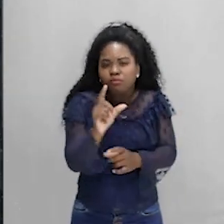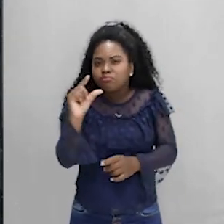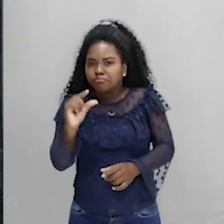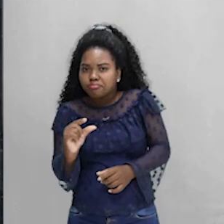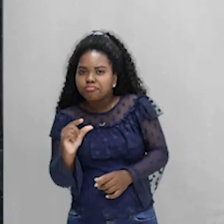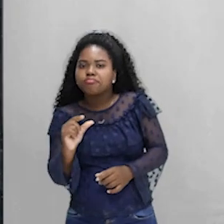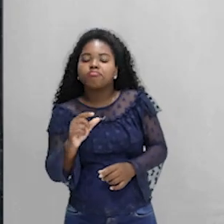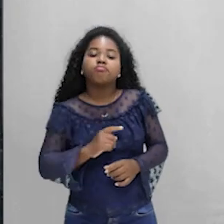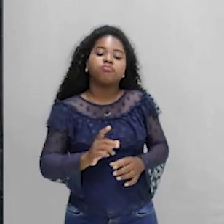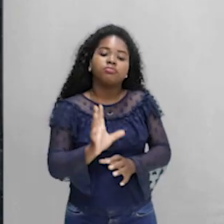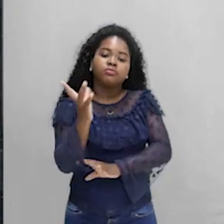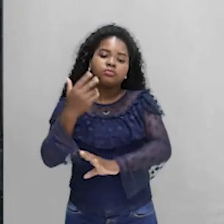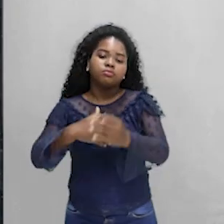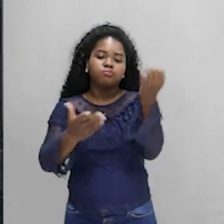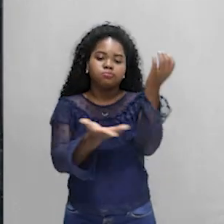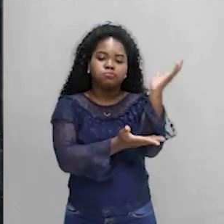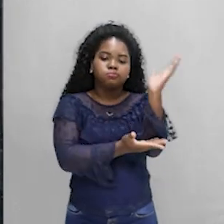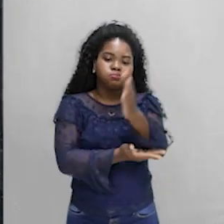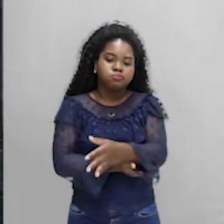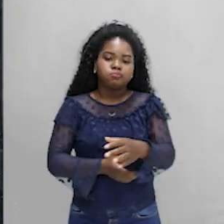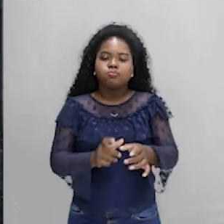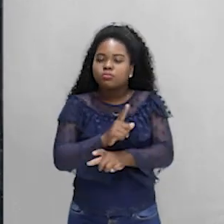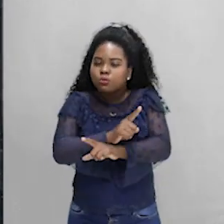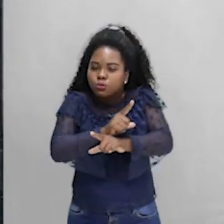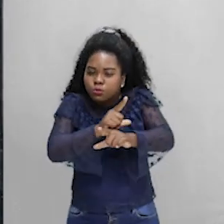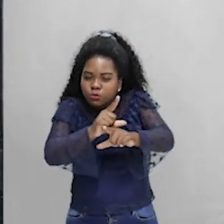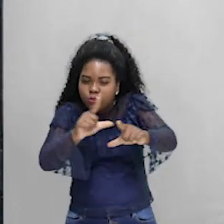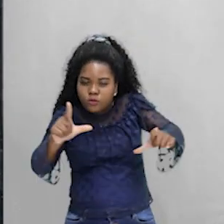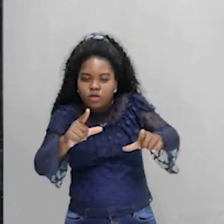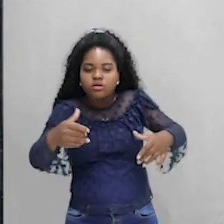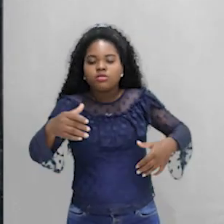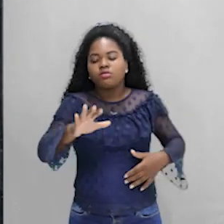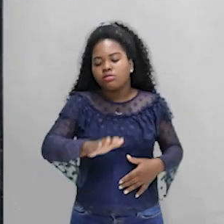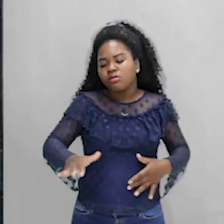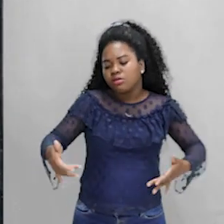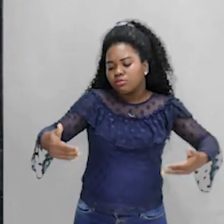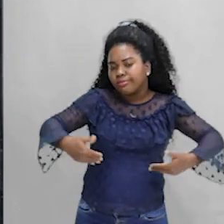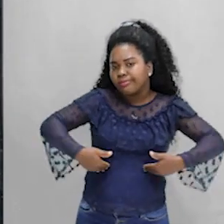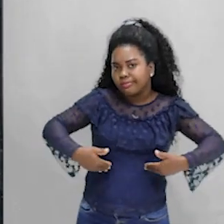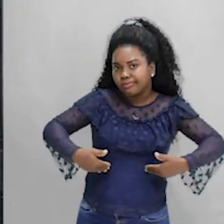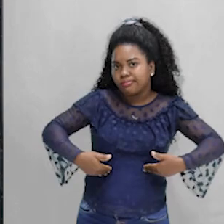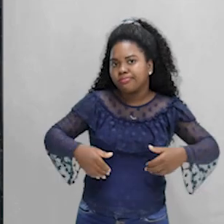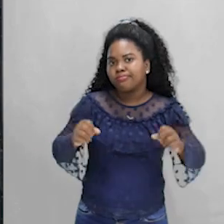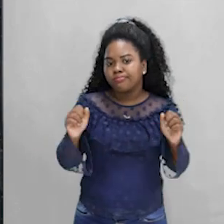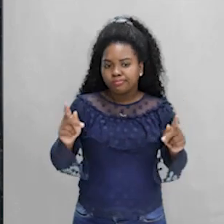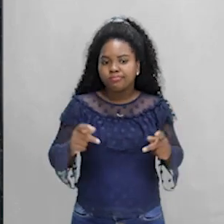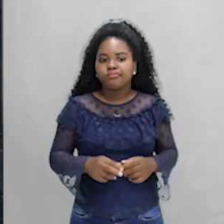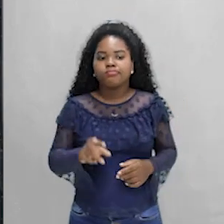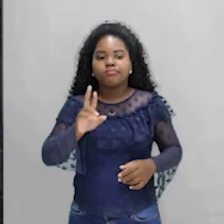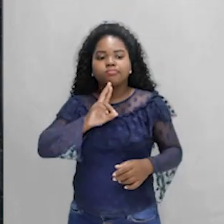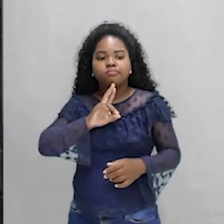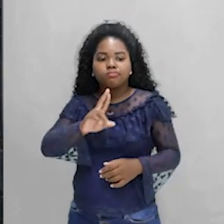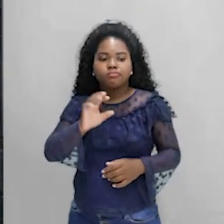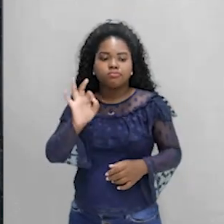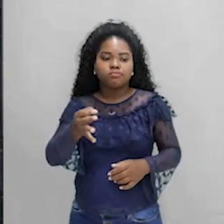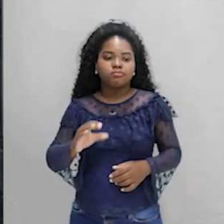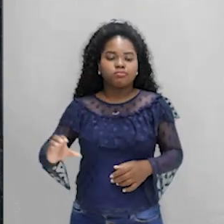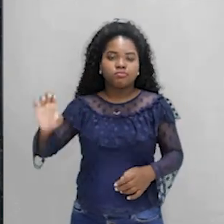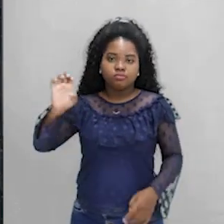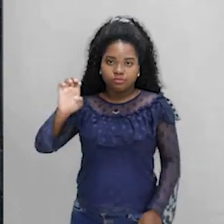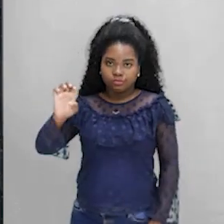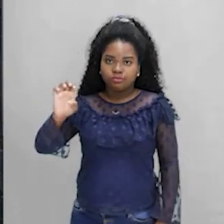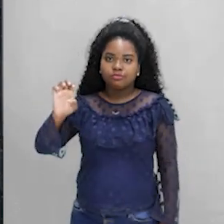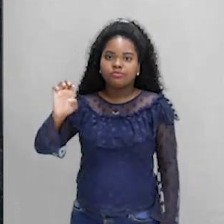aí, desmatado, criança com fome, e ele fala também de abastecimento. Então, resposta certa,